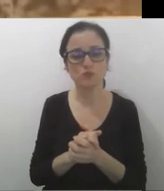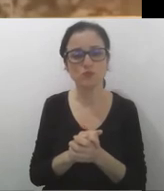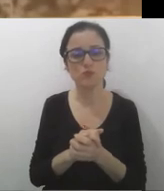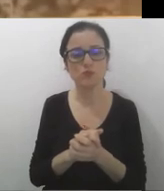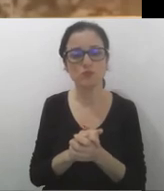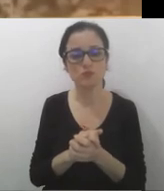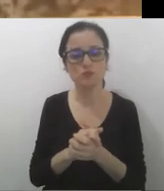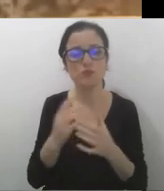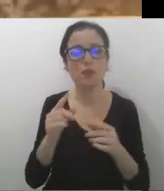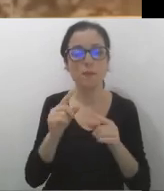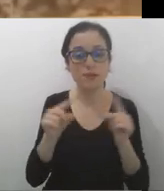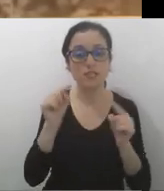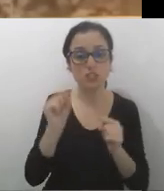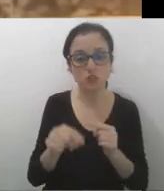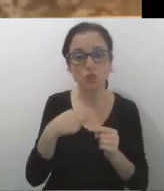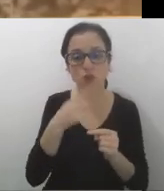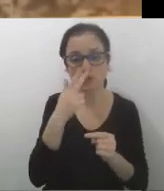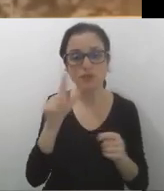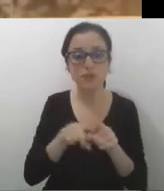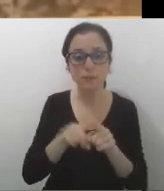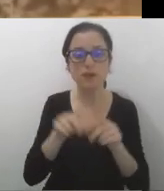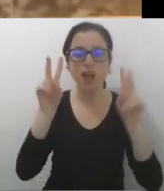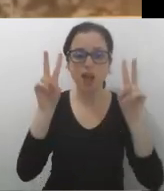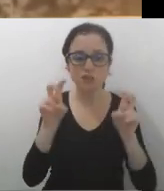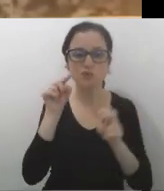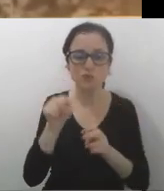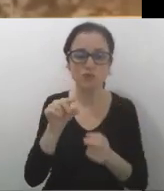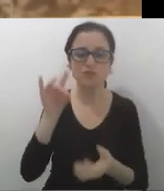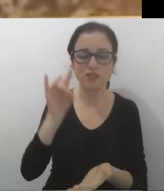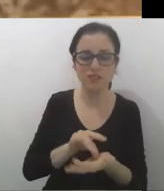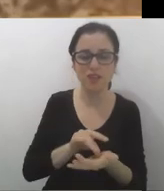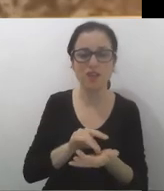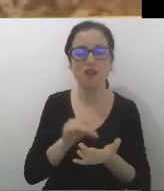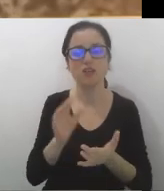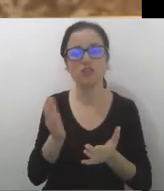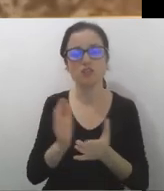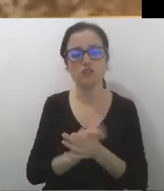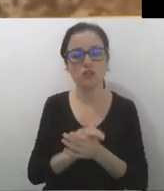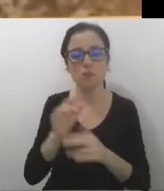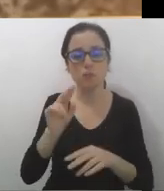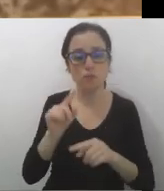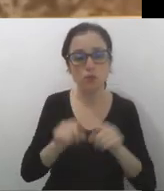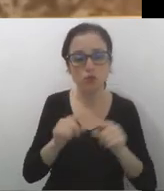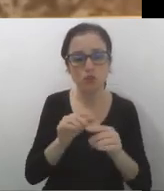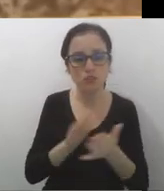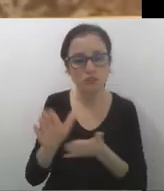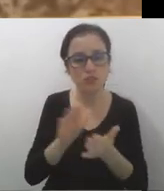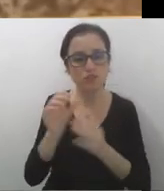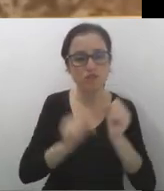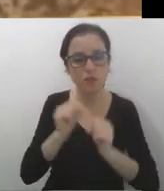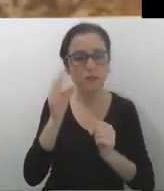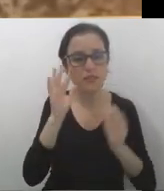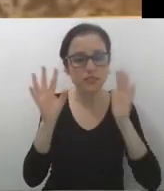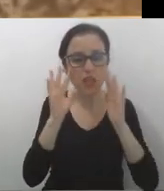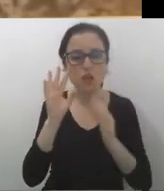sobre o design no país. Mas, dito isso, acho que também tem uma questão de que, de fato, a